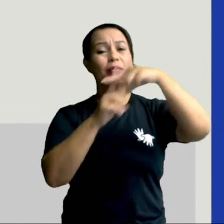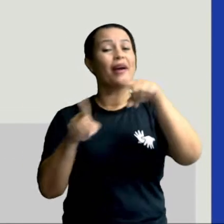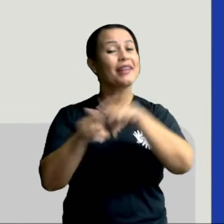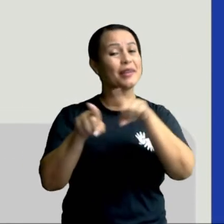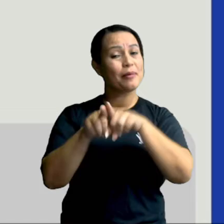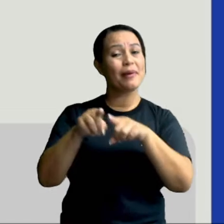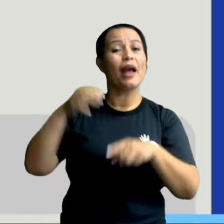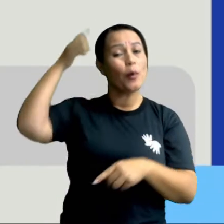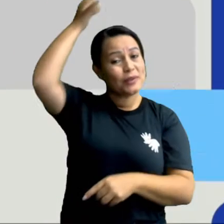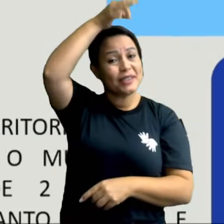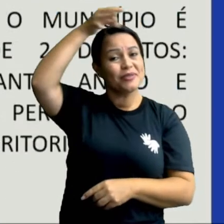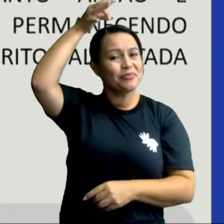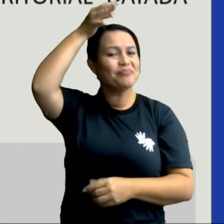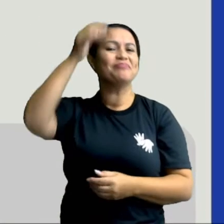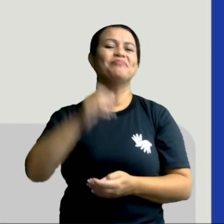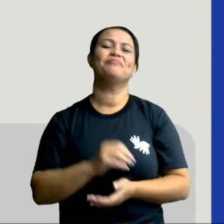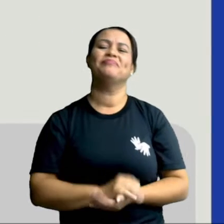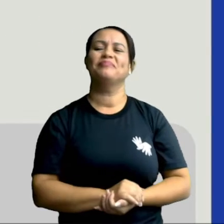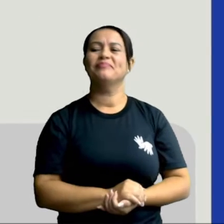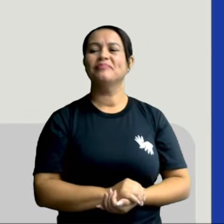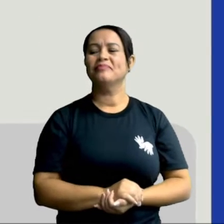também.